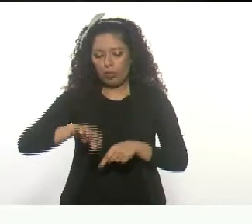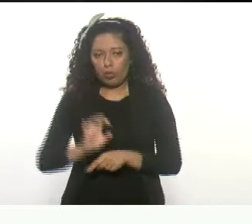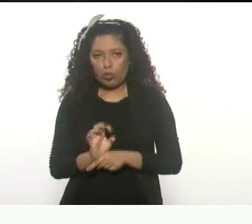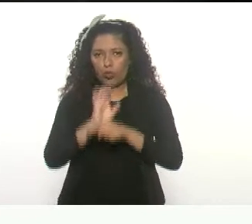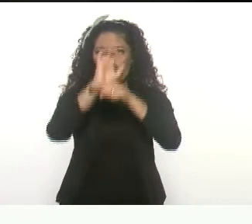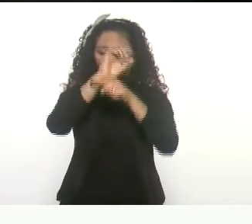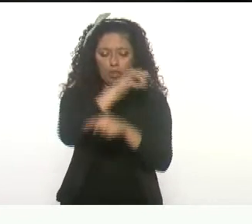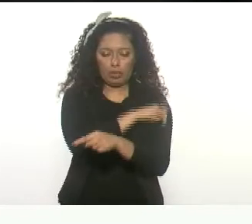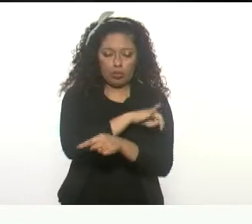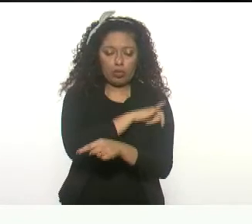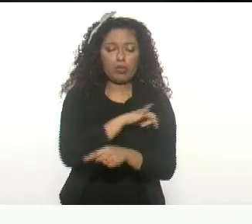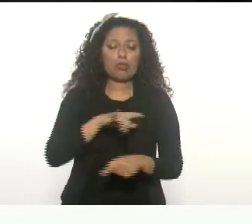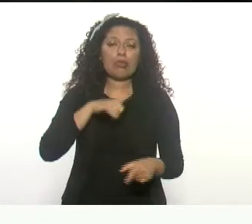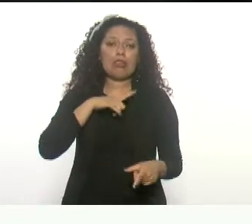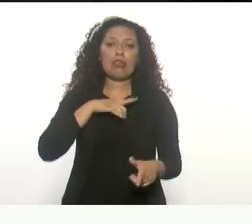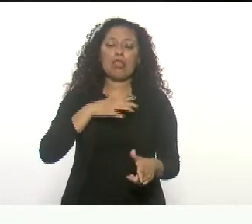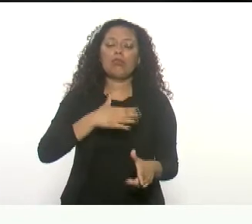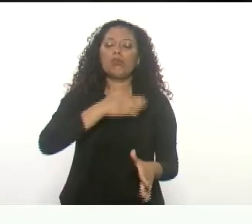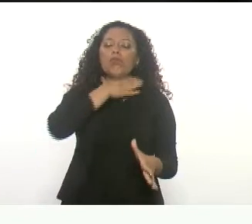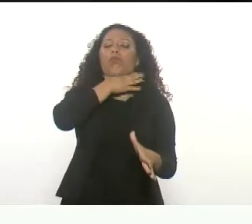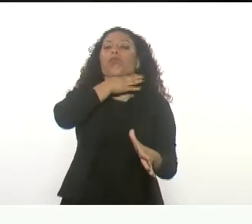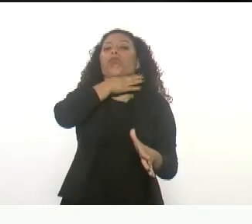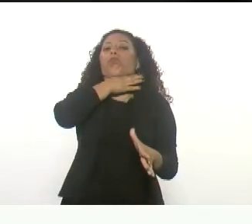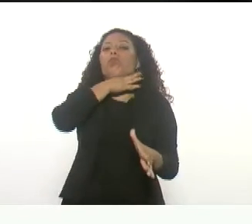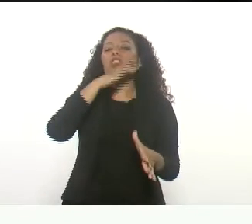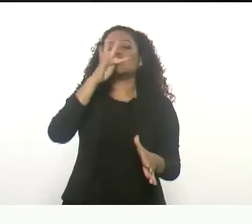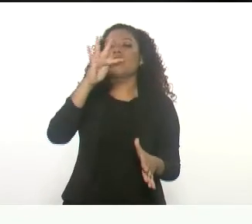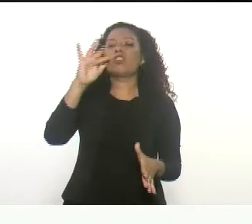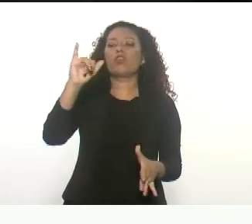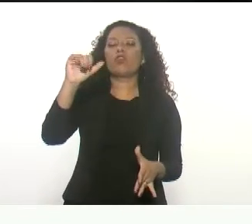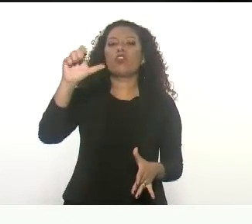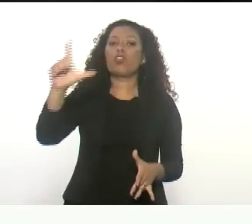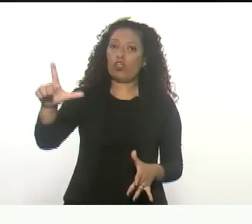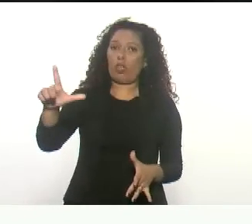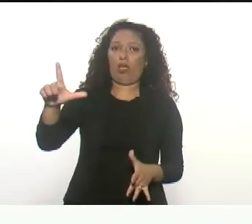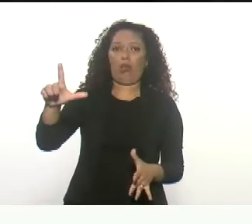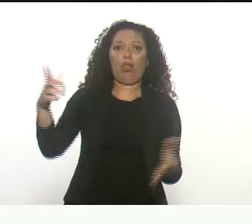que o Estado do Rio tem, que o Estado do Rio passa, a gente